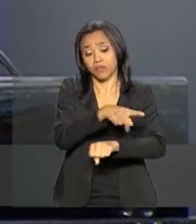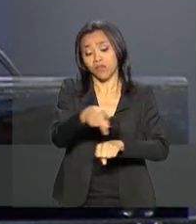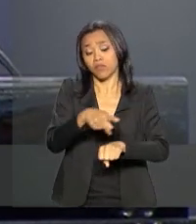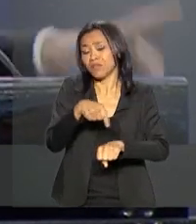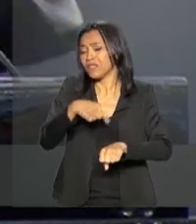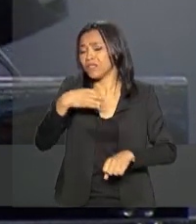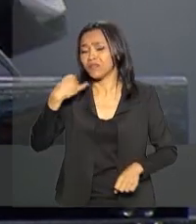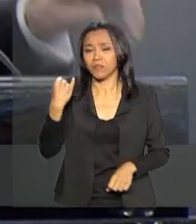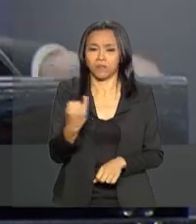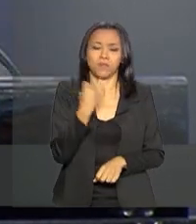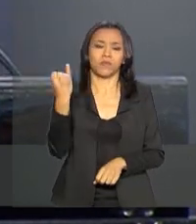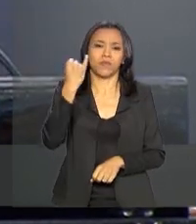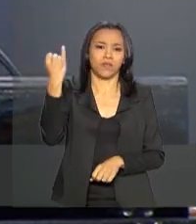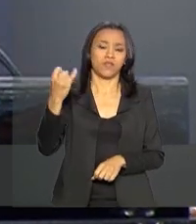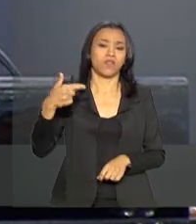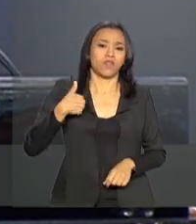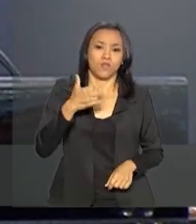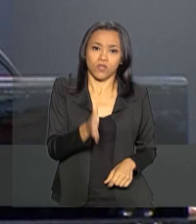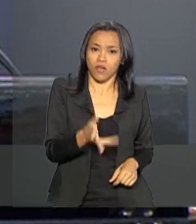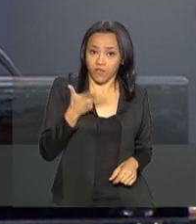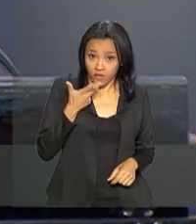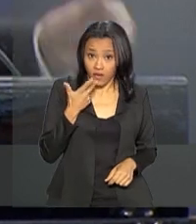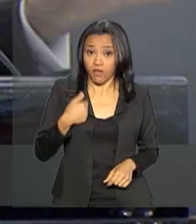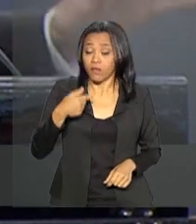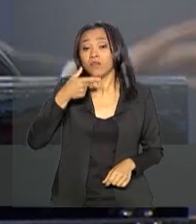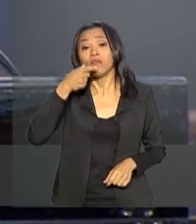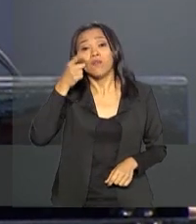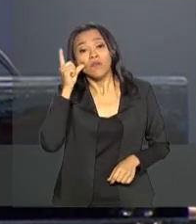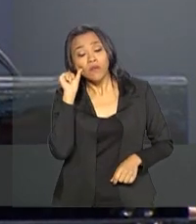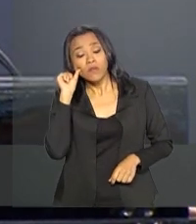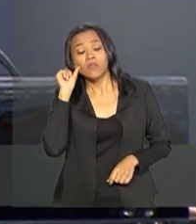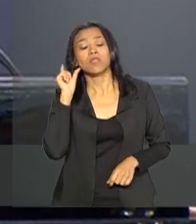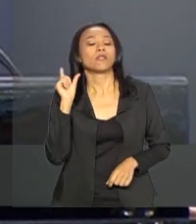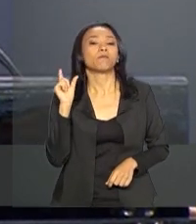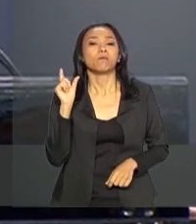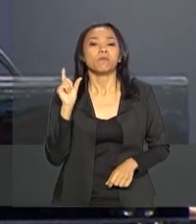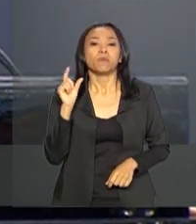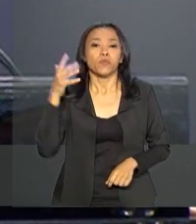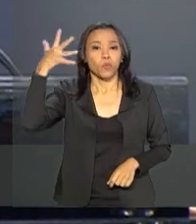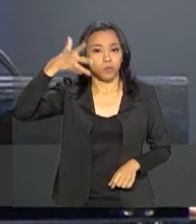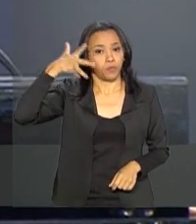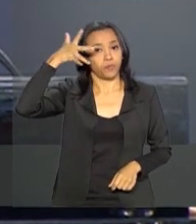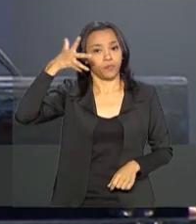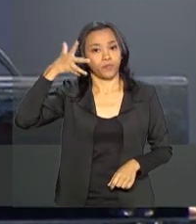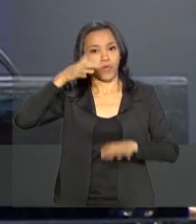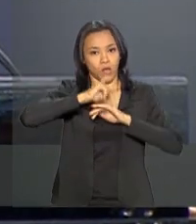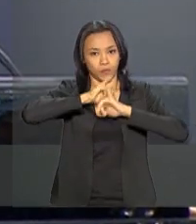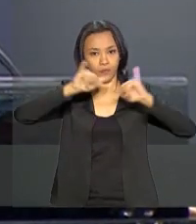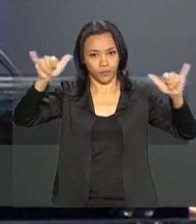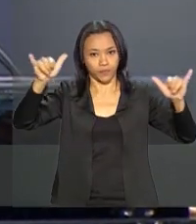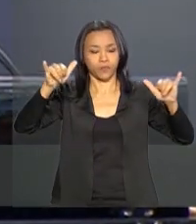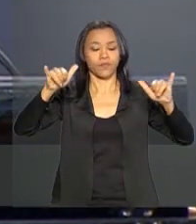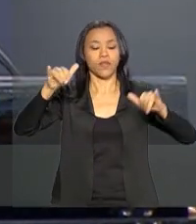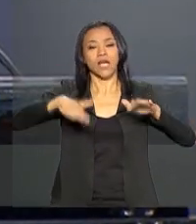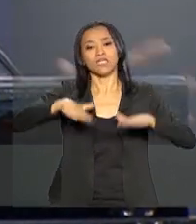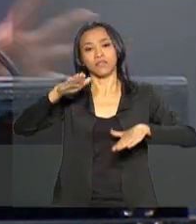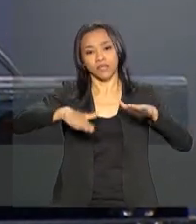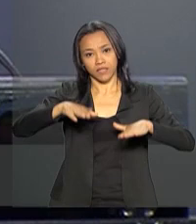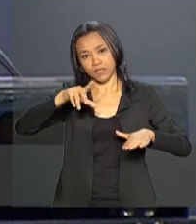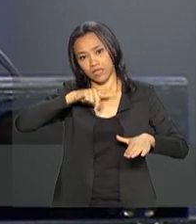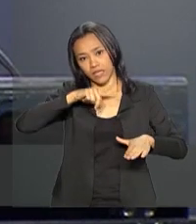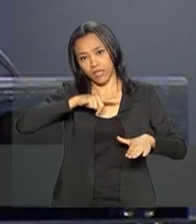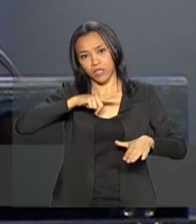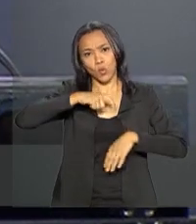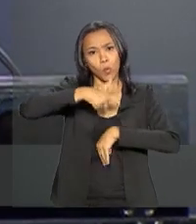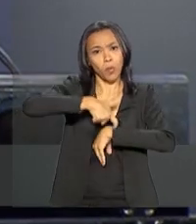importantíssima. Eu dizia ontem ainda, em brevíssimo pronunciamento, eu dizia, olha, muitas vezes você tem um